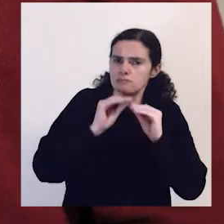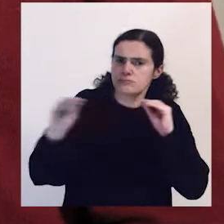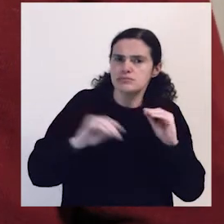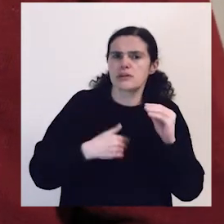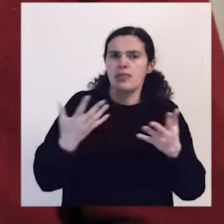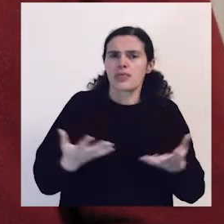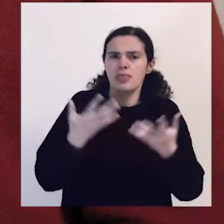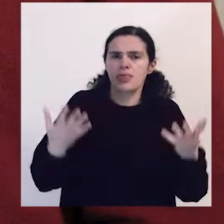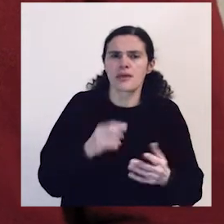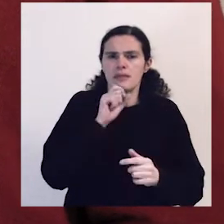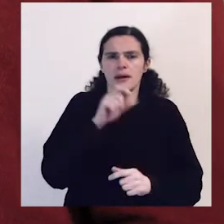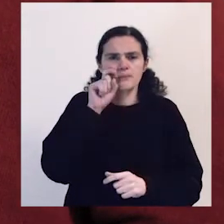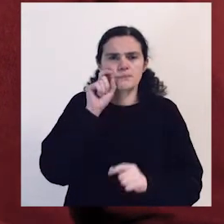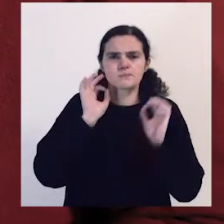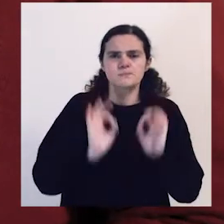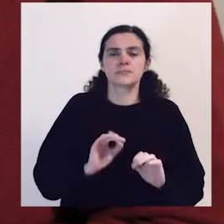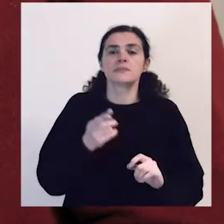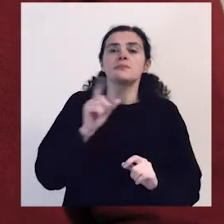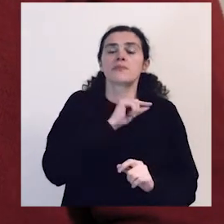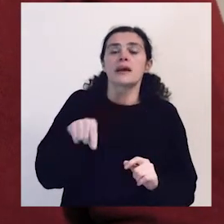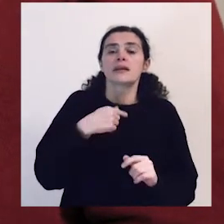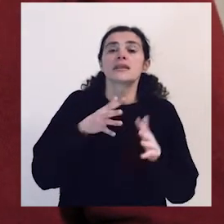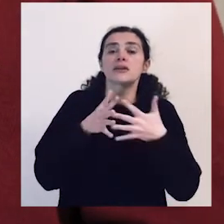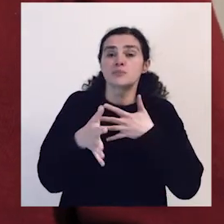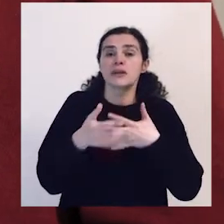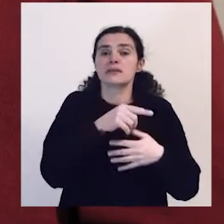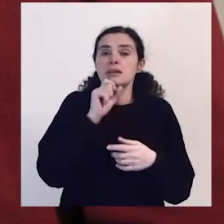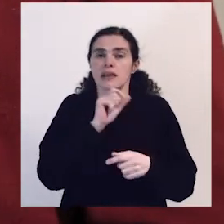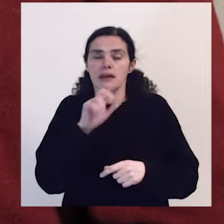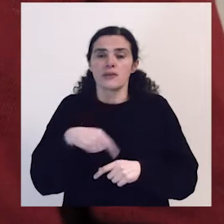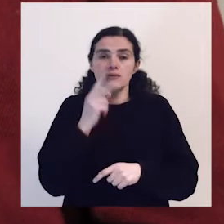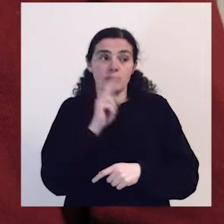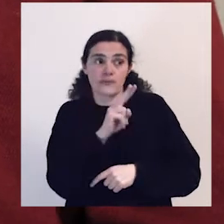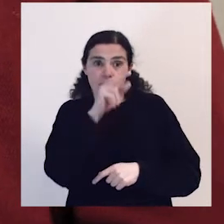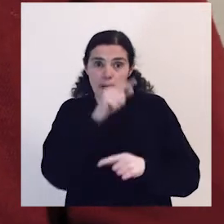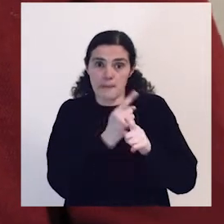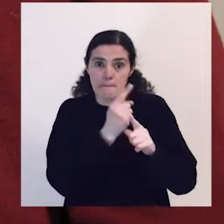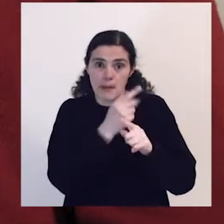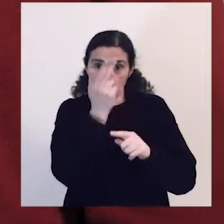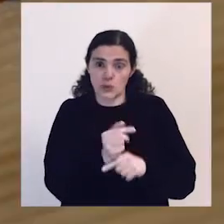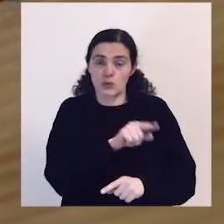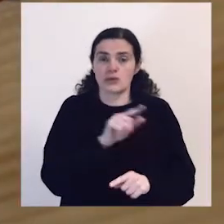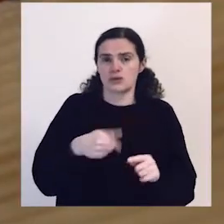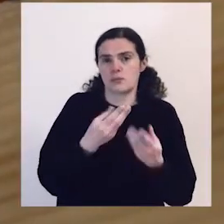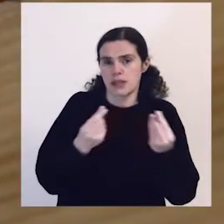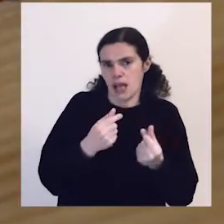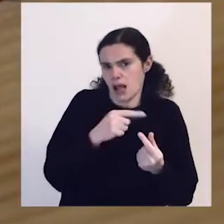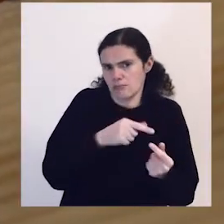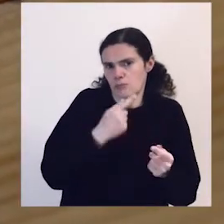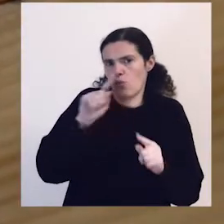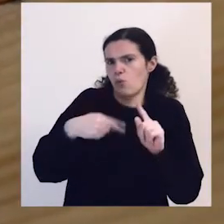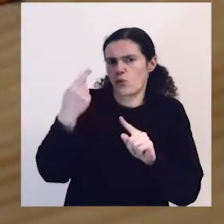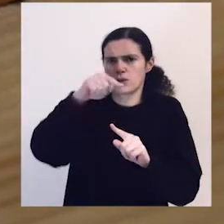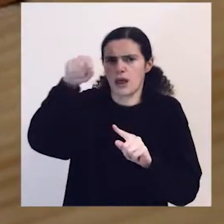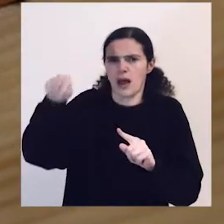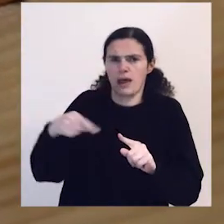leve, resistente e, sobretudo, é um material também transparente que nos permite observar a tela. Isto foi o material utilizado, mas há